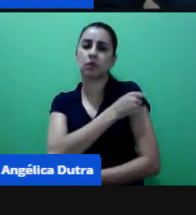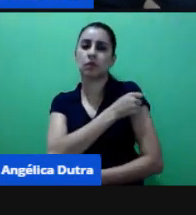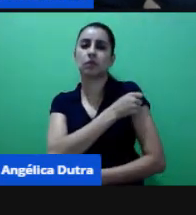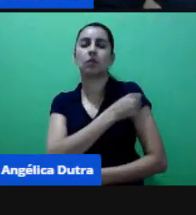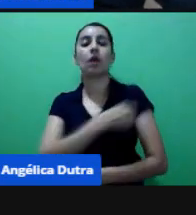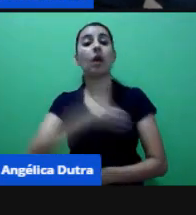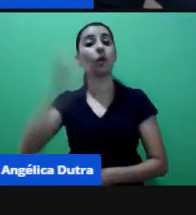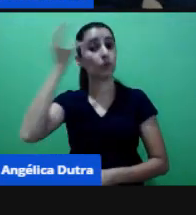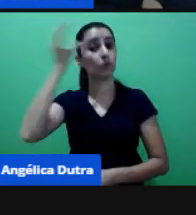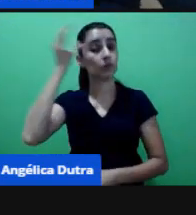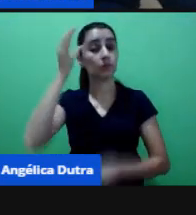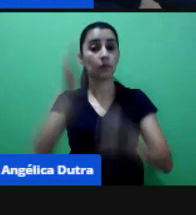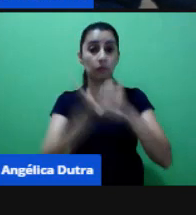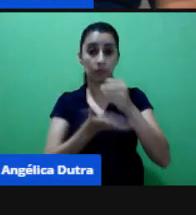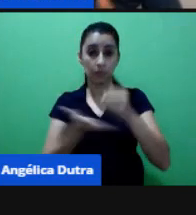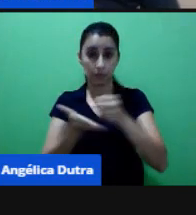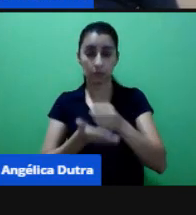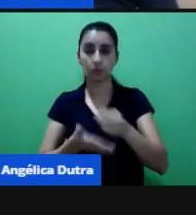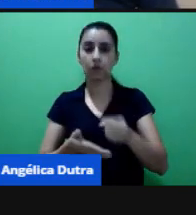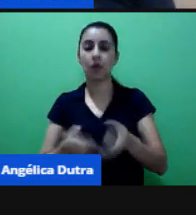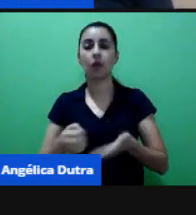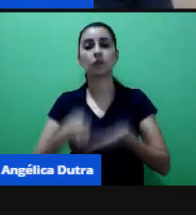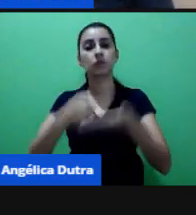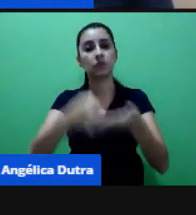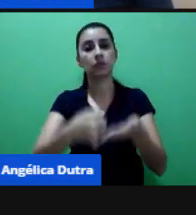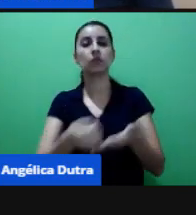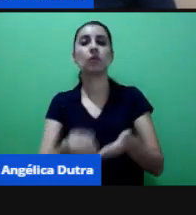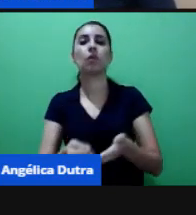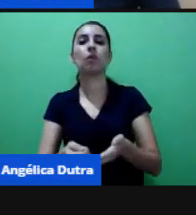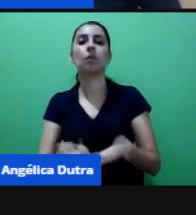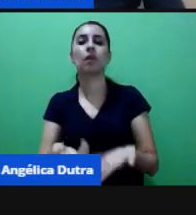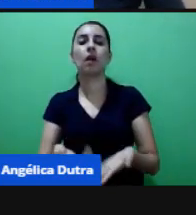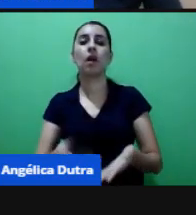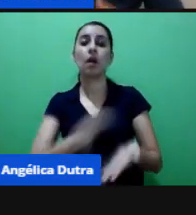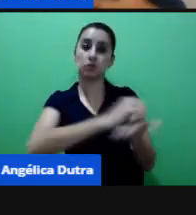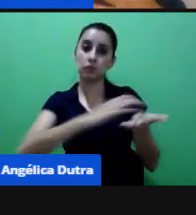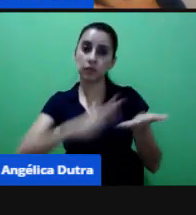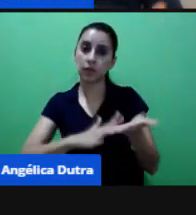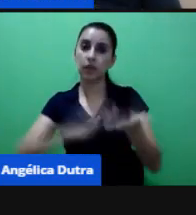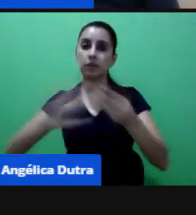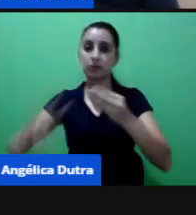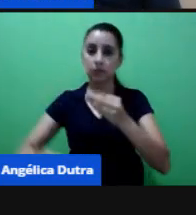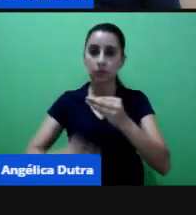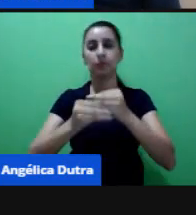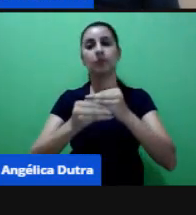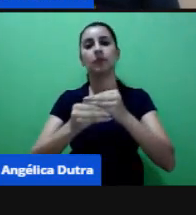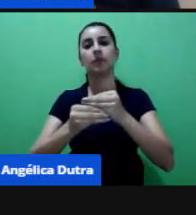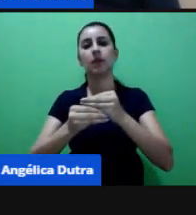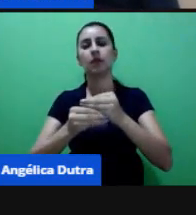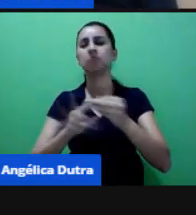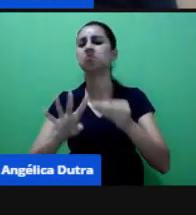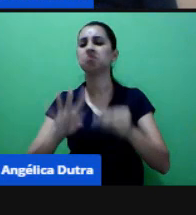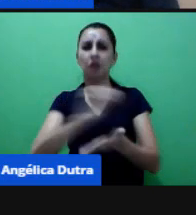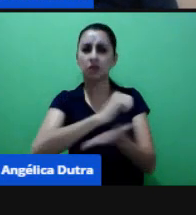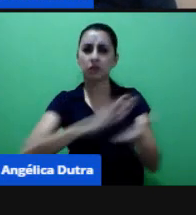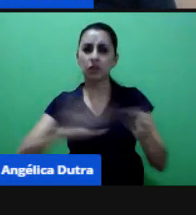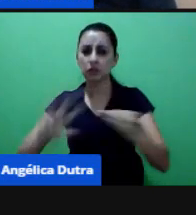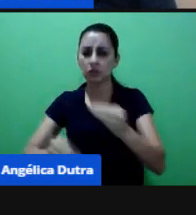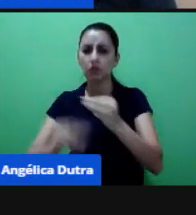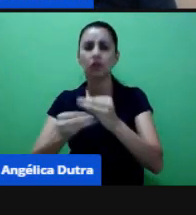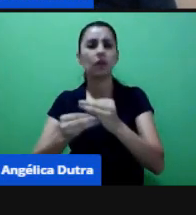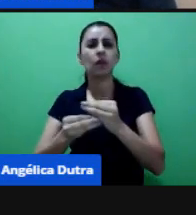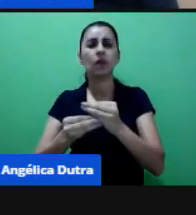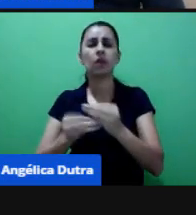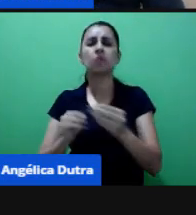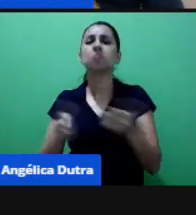também complementares. E aí nós temos aí as atividades complementares. Quem são elas, né? E como elas